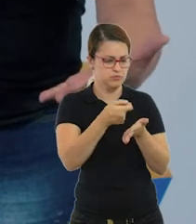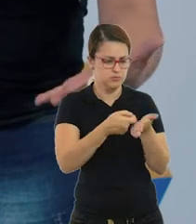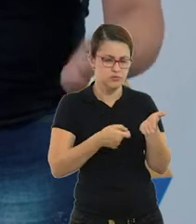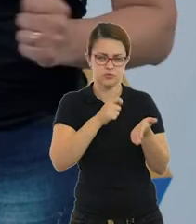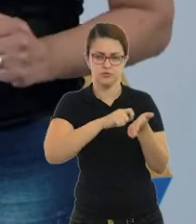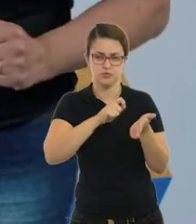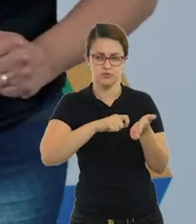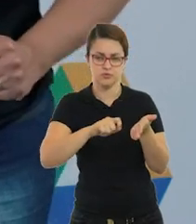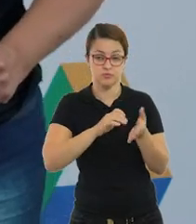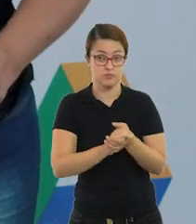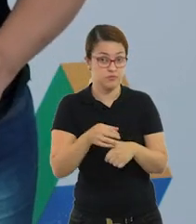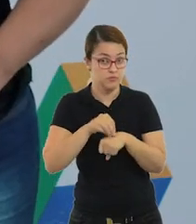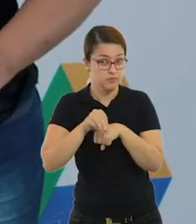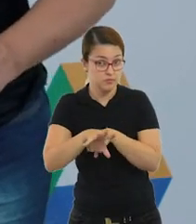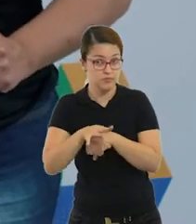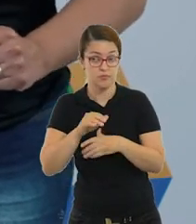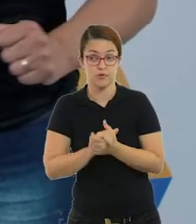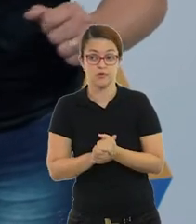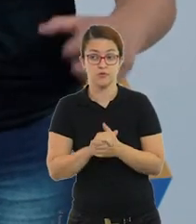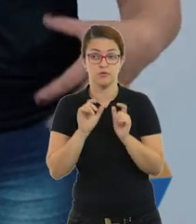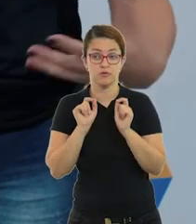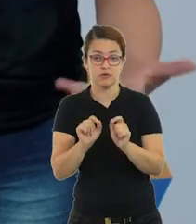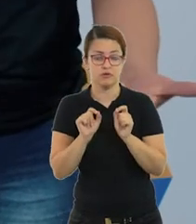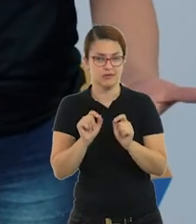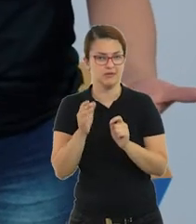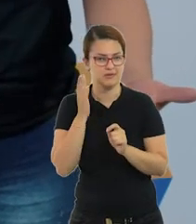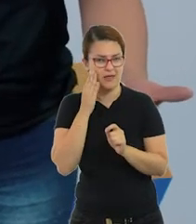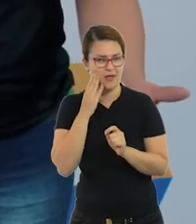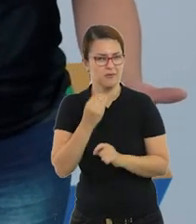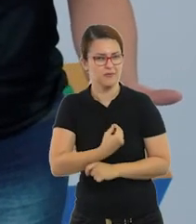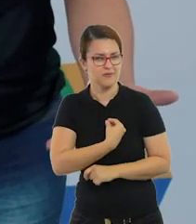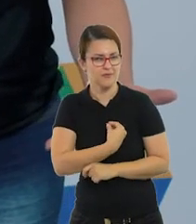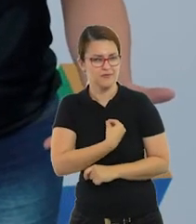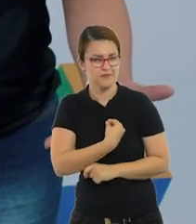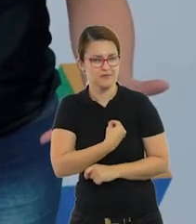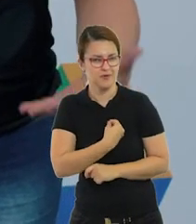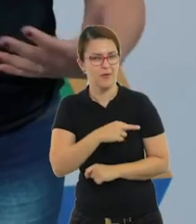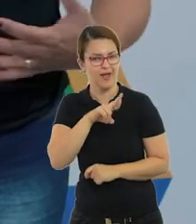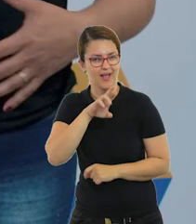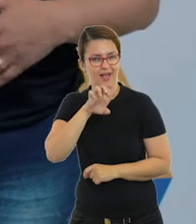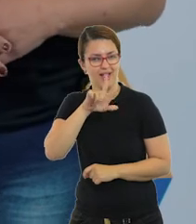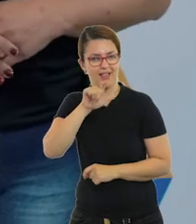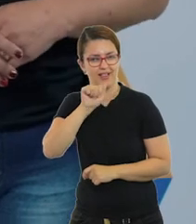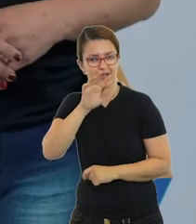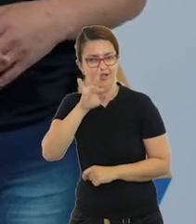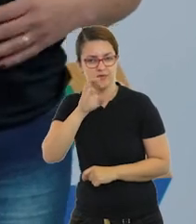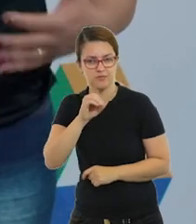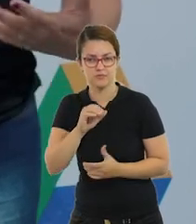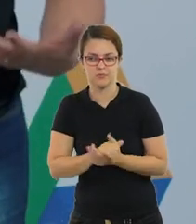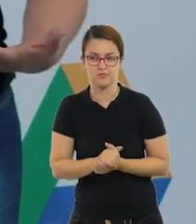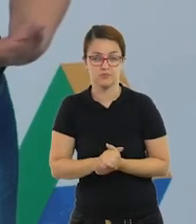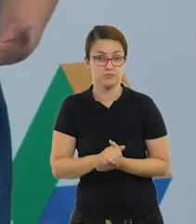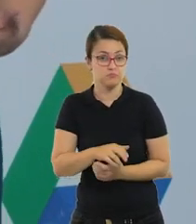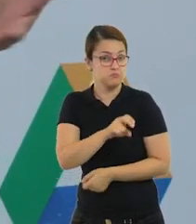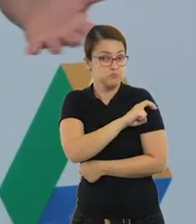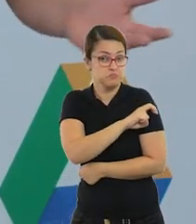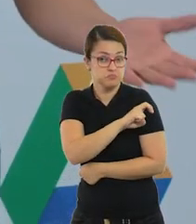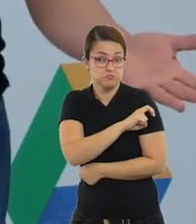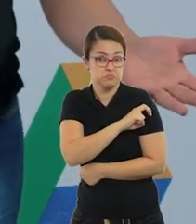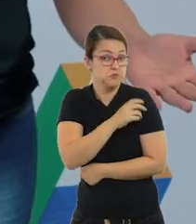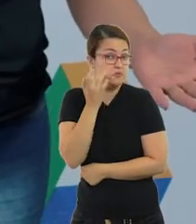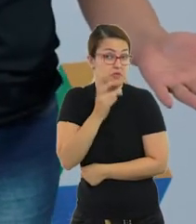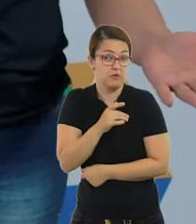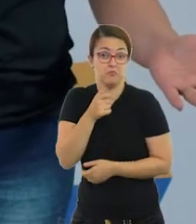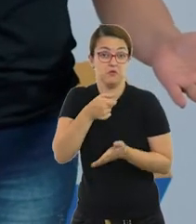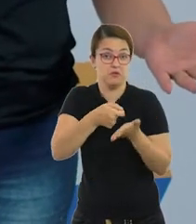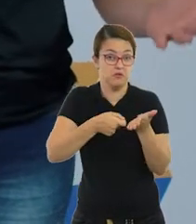faça isso. E a gente vem com a sugestão. O relato é alguma coisa que ela viveu. A nossa criança com deficiência pode estar no quinto ano e não